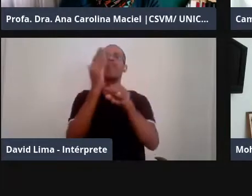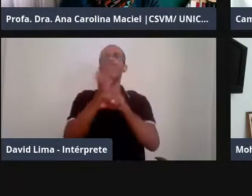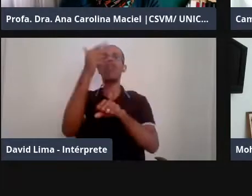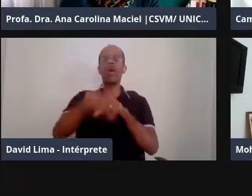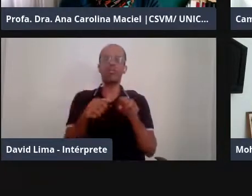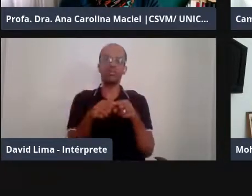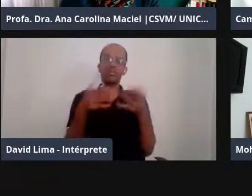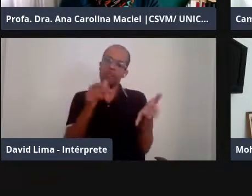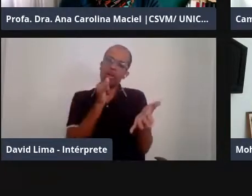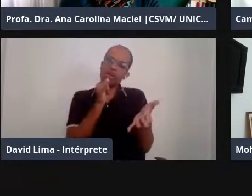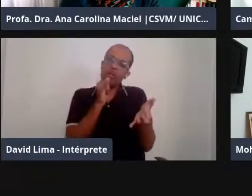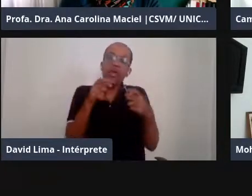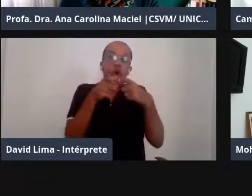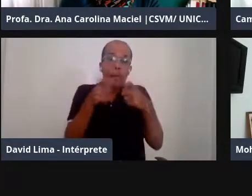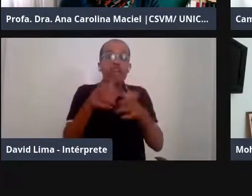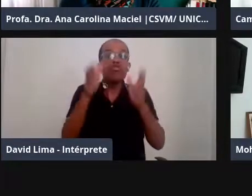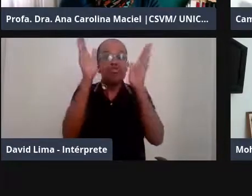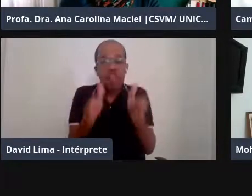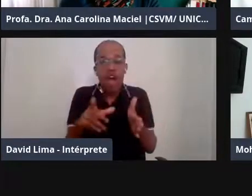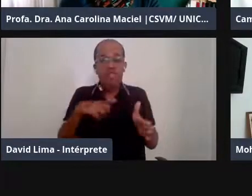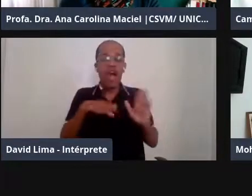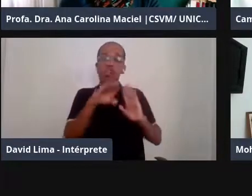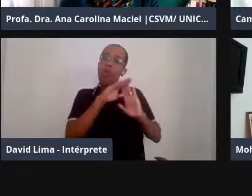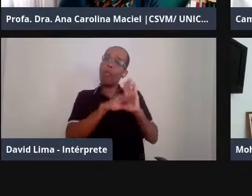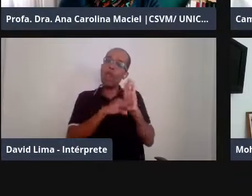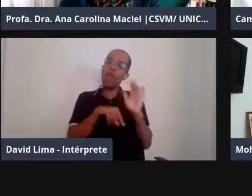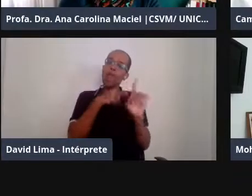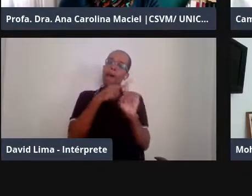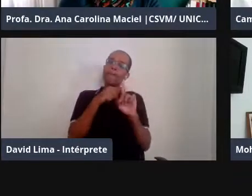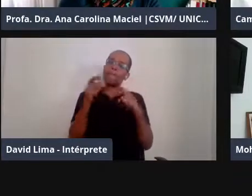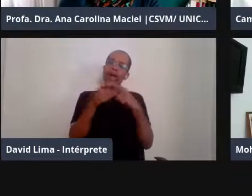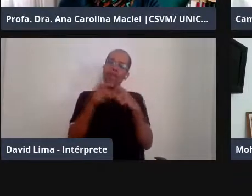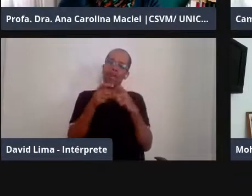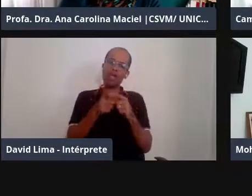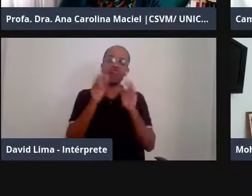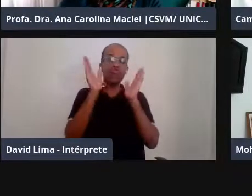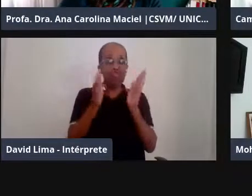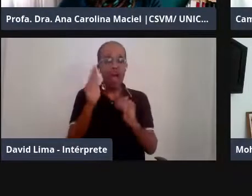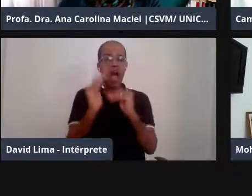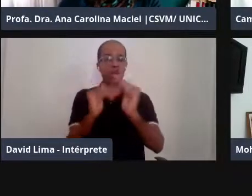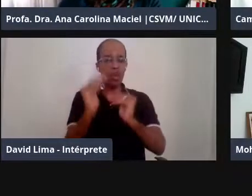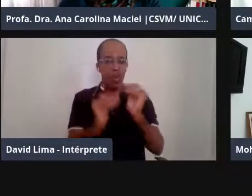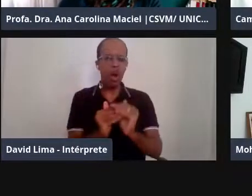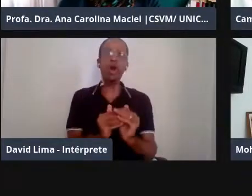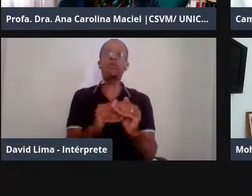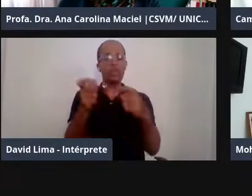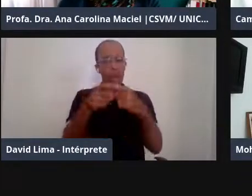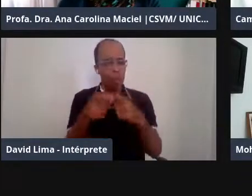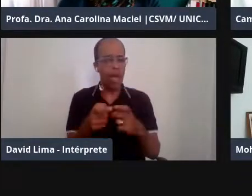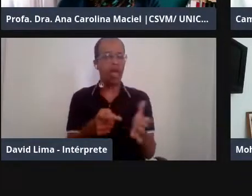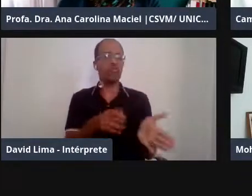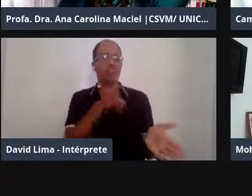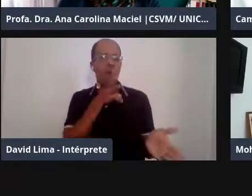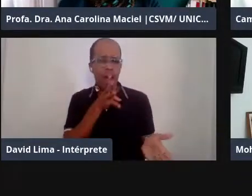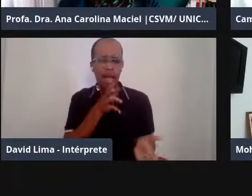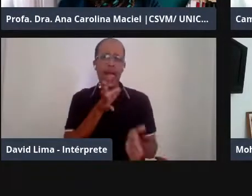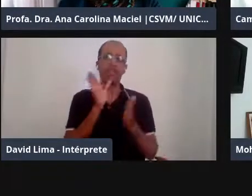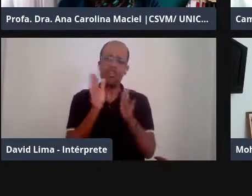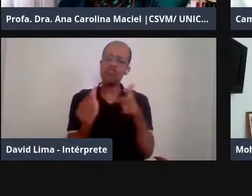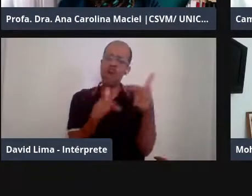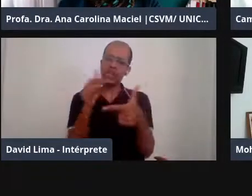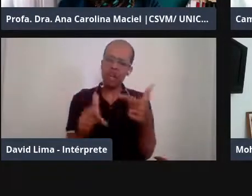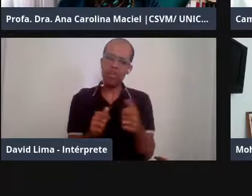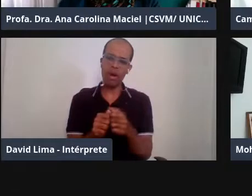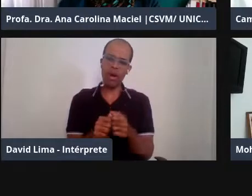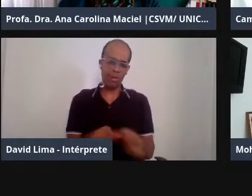que estavam no Mais Médicos, já estavam atuando ali, eles são médicos, eles já são conhecidos, eles já faziam o trabalho. Existe